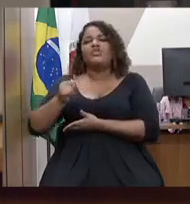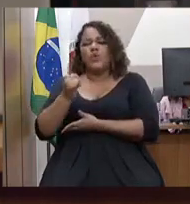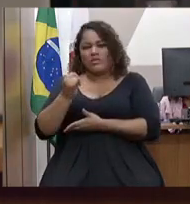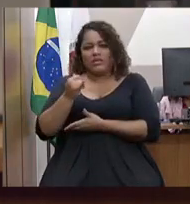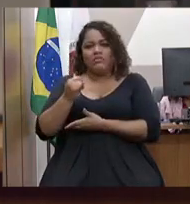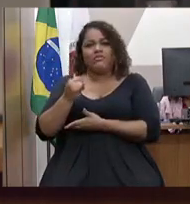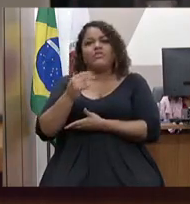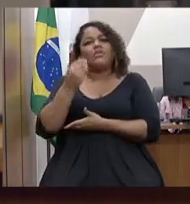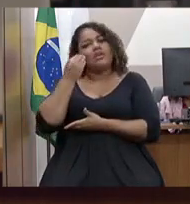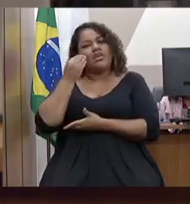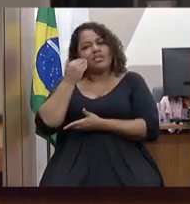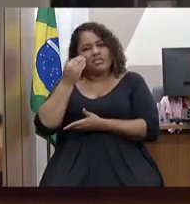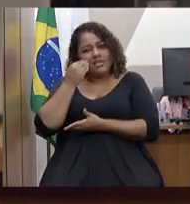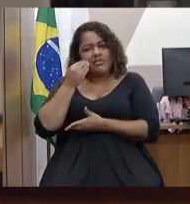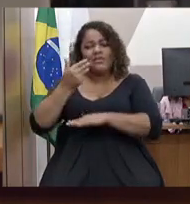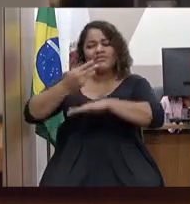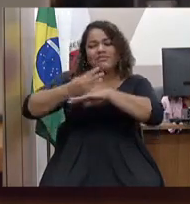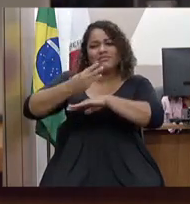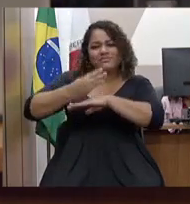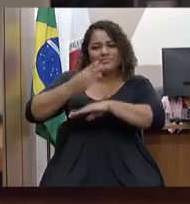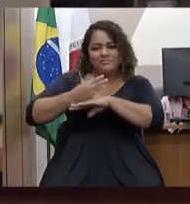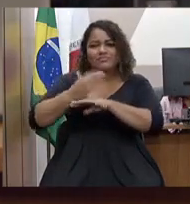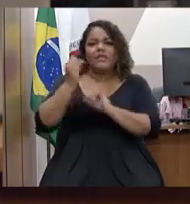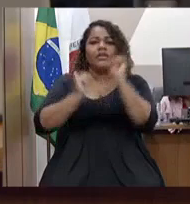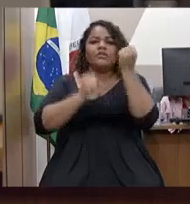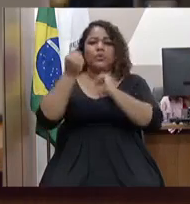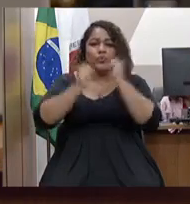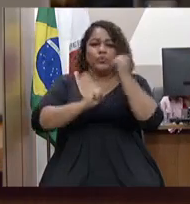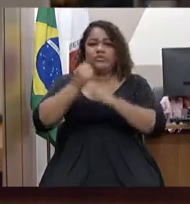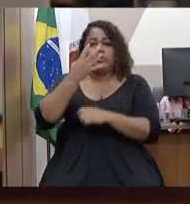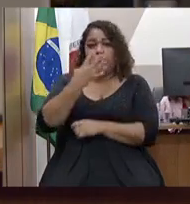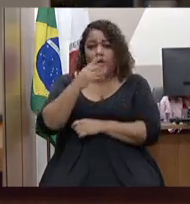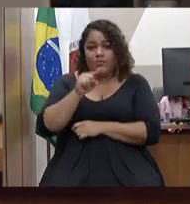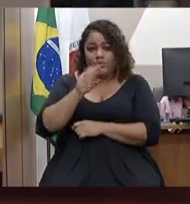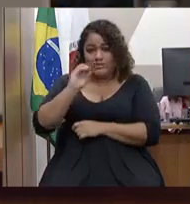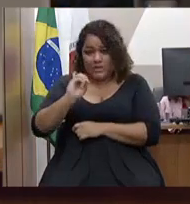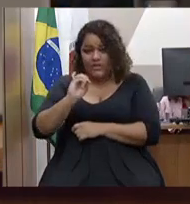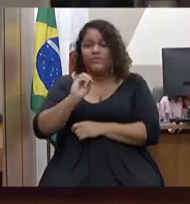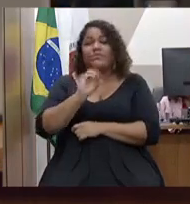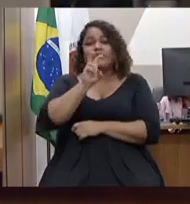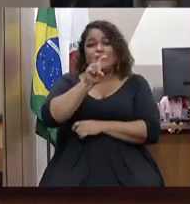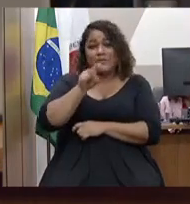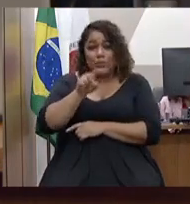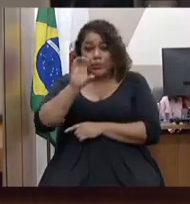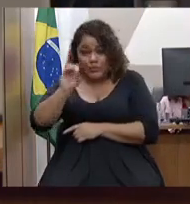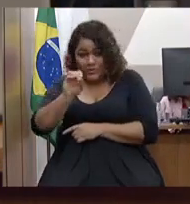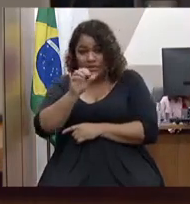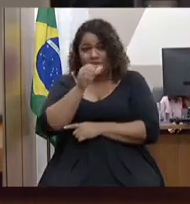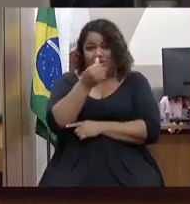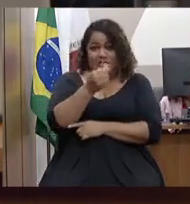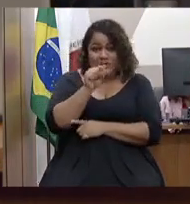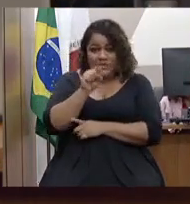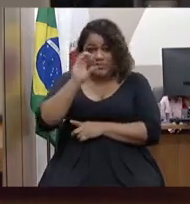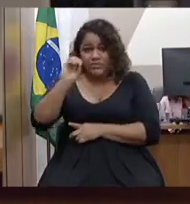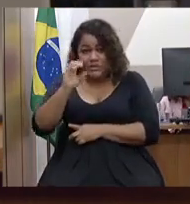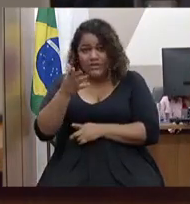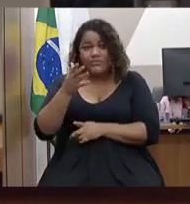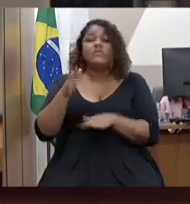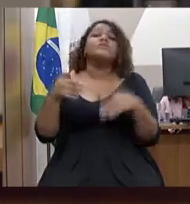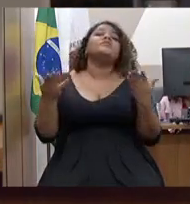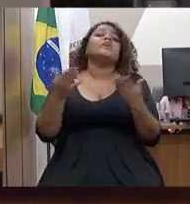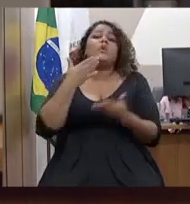nós temos aí a indústria 4.0 a discussão da indústria 5.0 da 6.0 E aí qual será